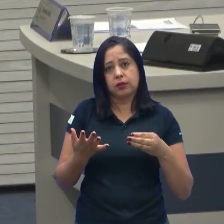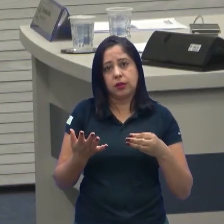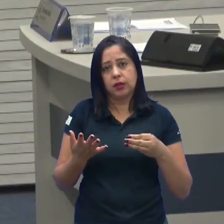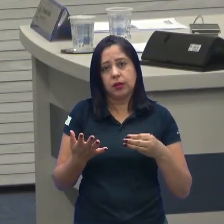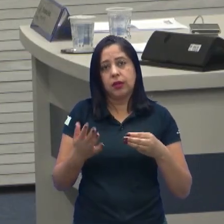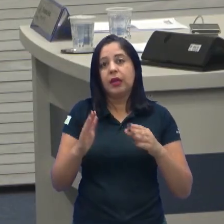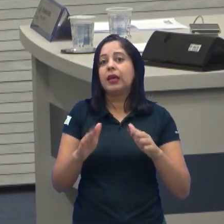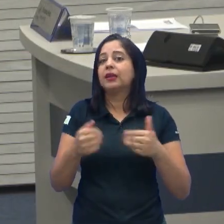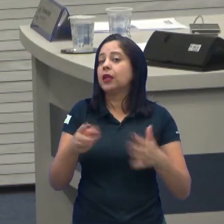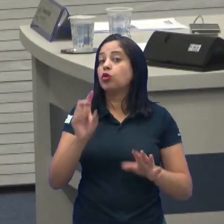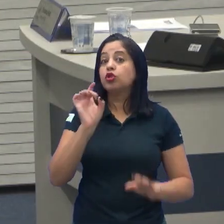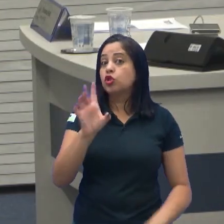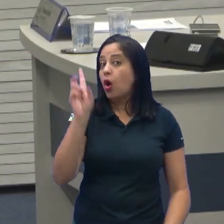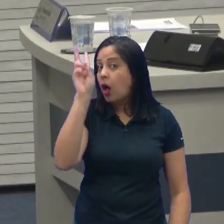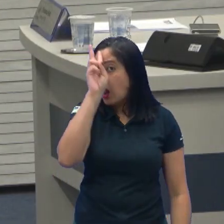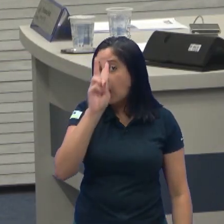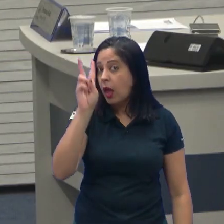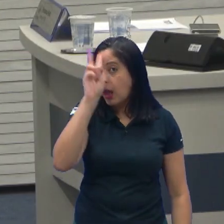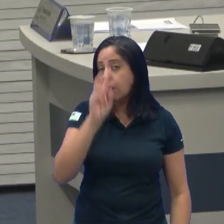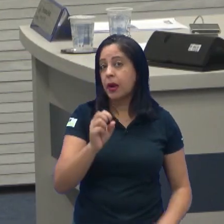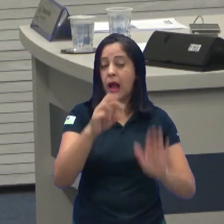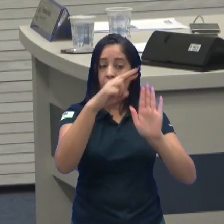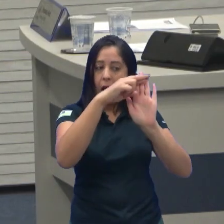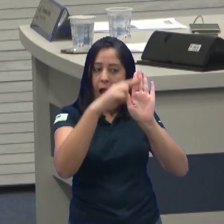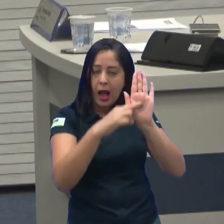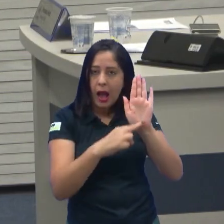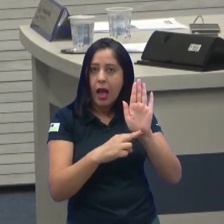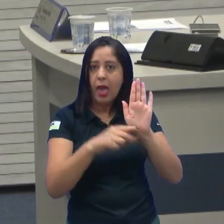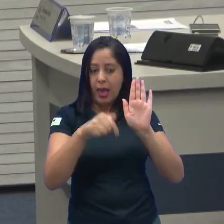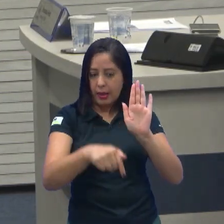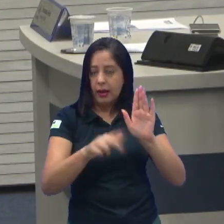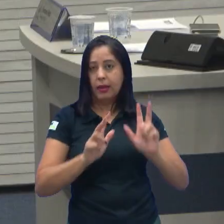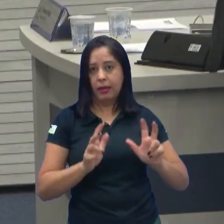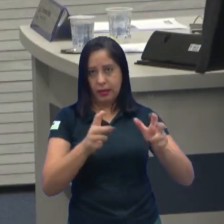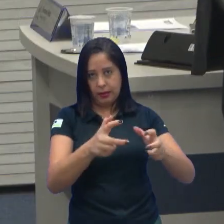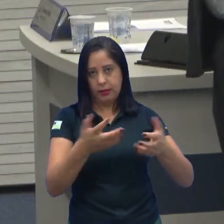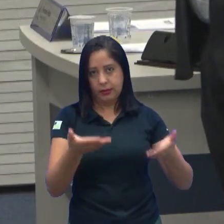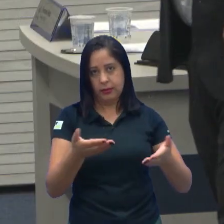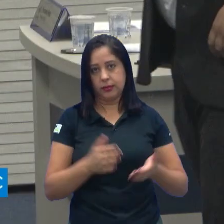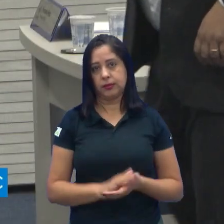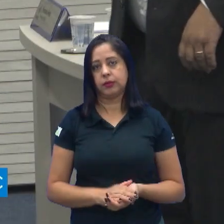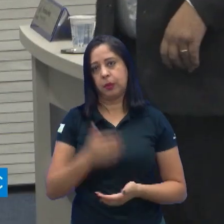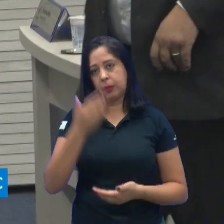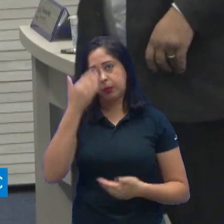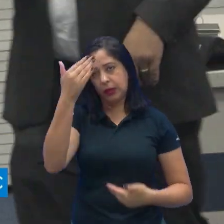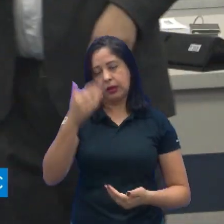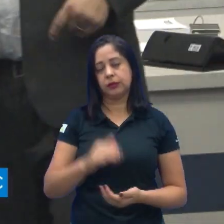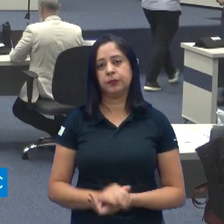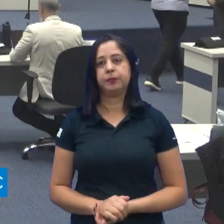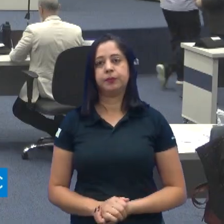e recapitular o regimento que foi posto pela mesa diretora. Obrigado.